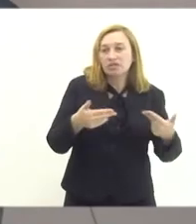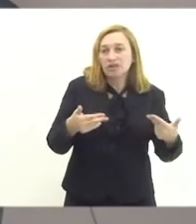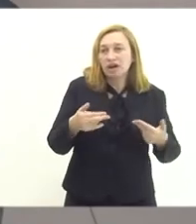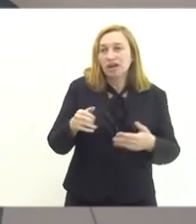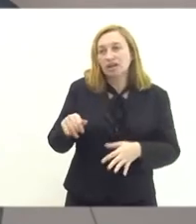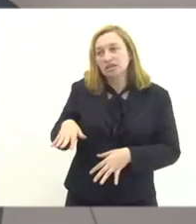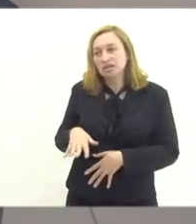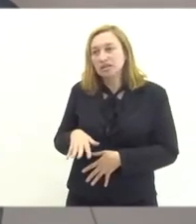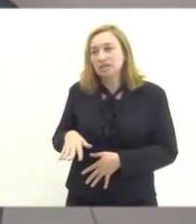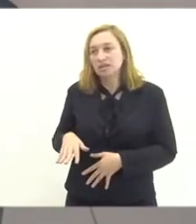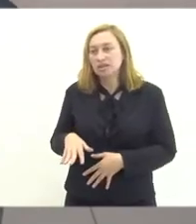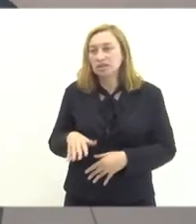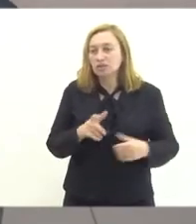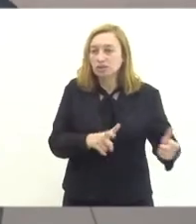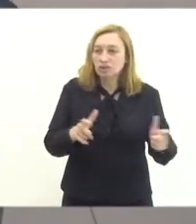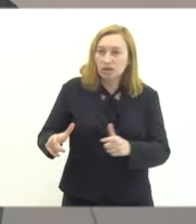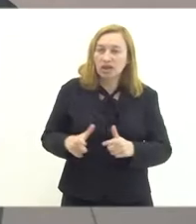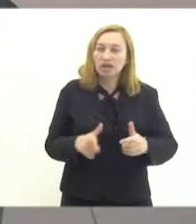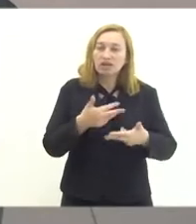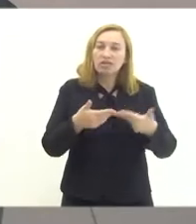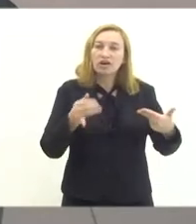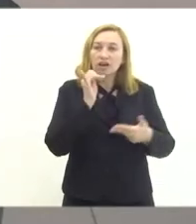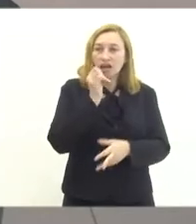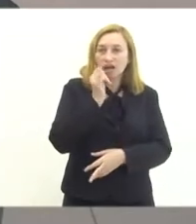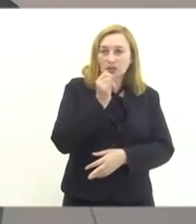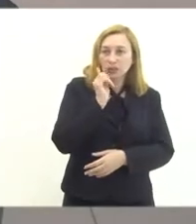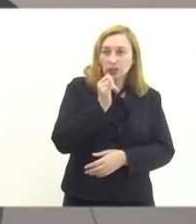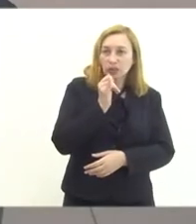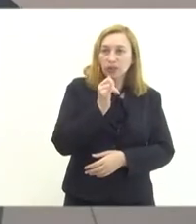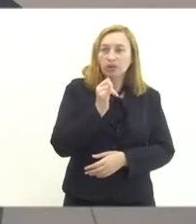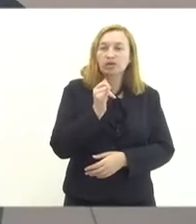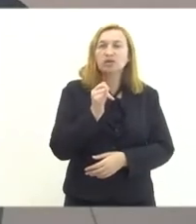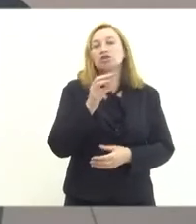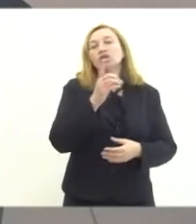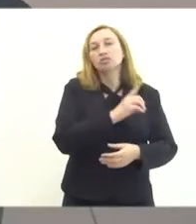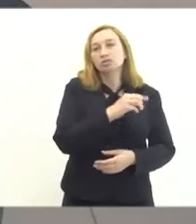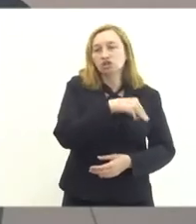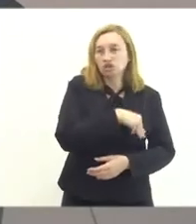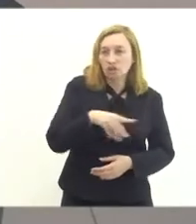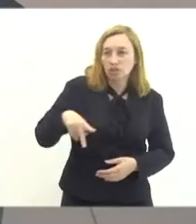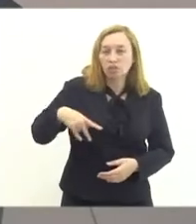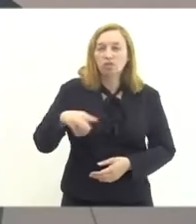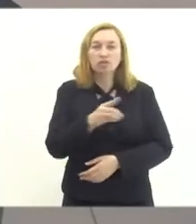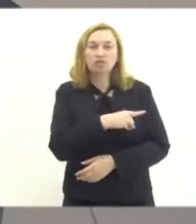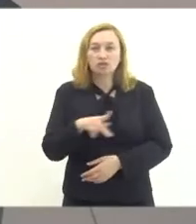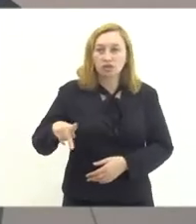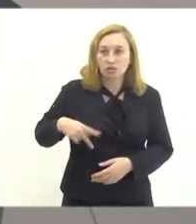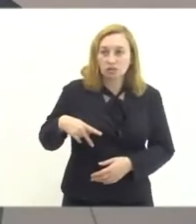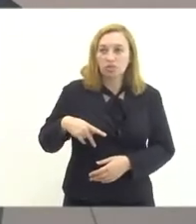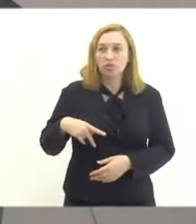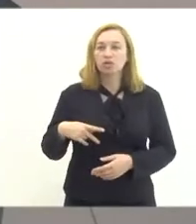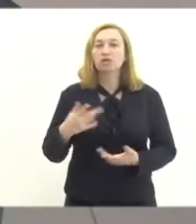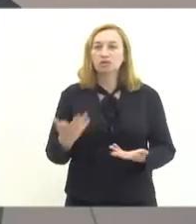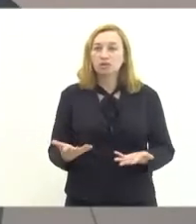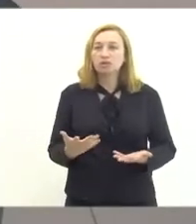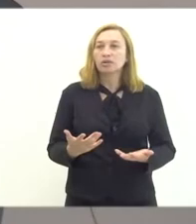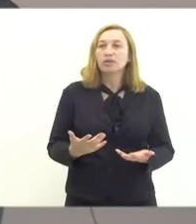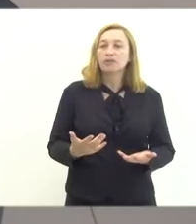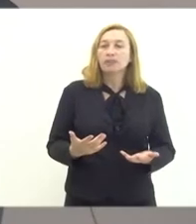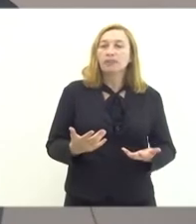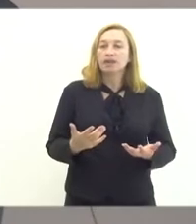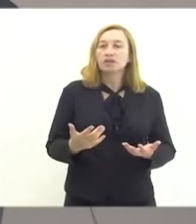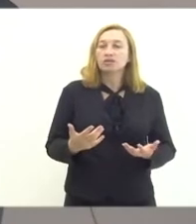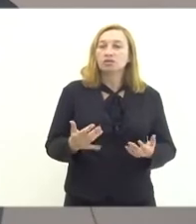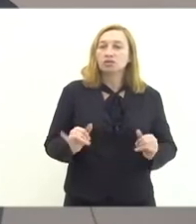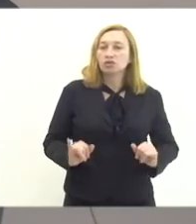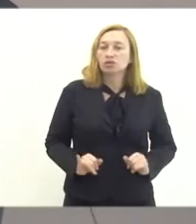comunidades diante de diversos relatórios é tanto no Ministério Público defensoria pública e mecanismos de combate à tortura